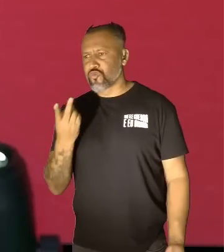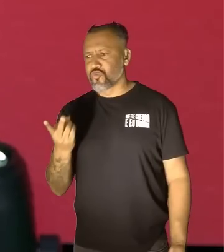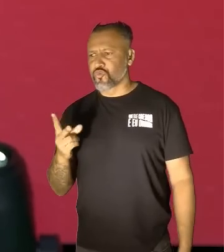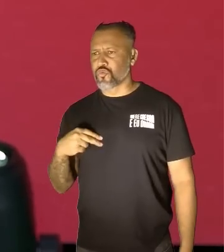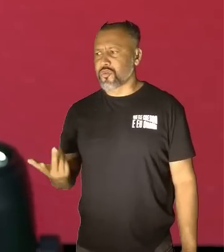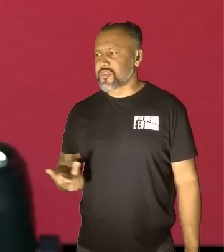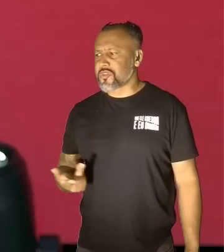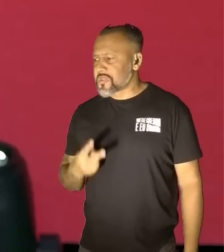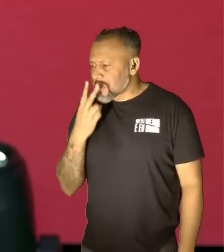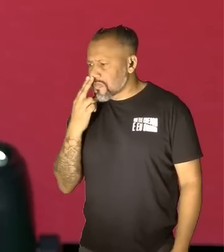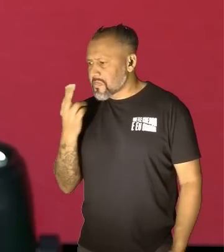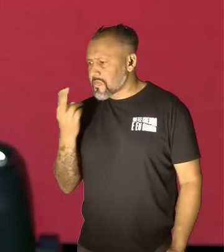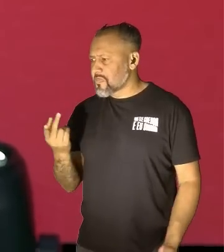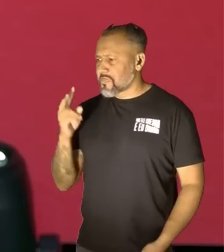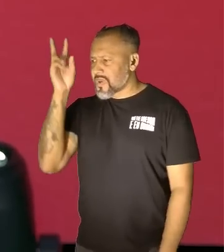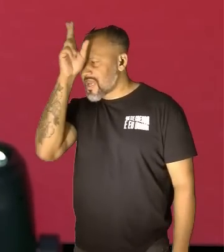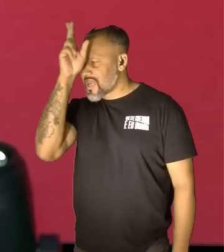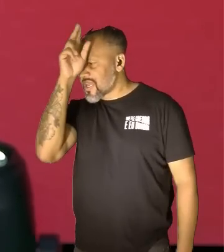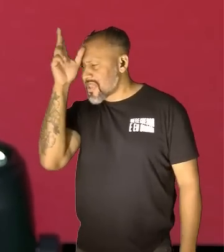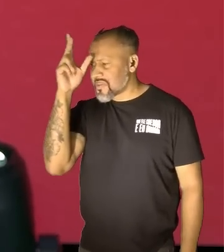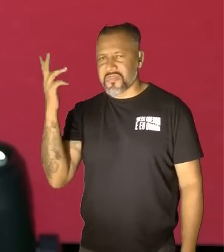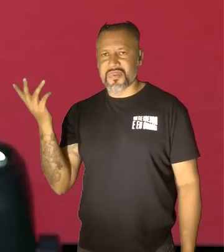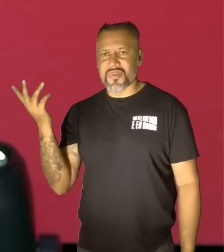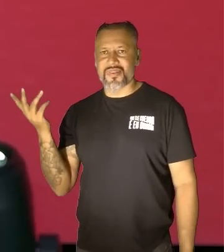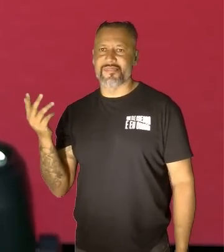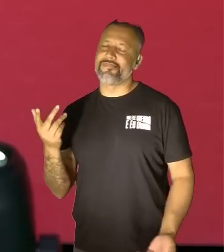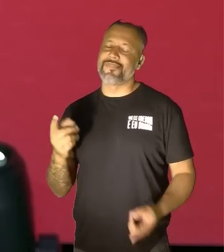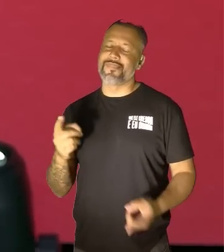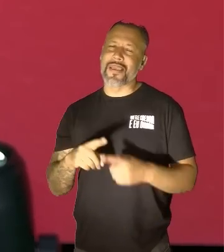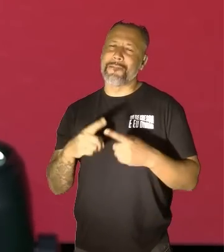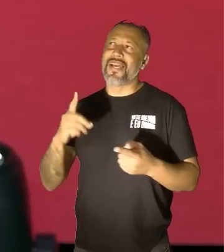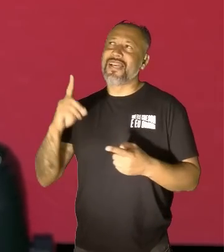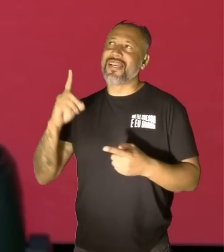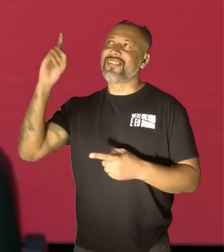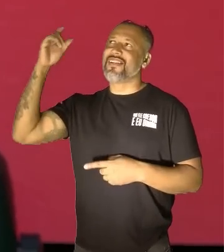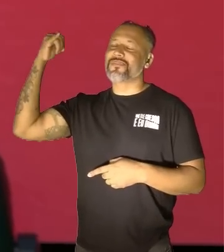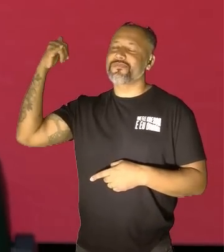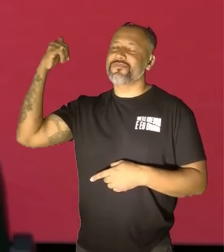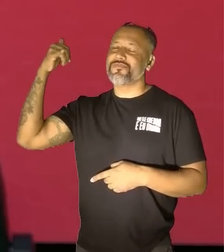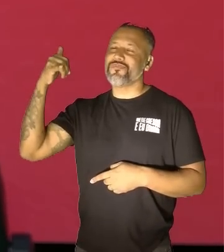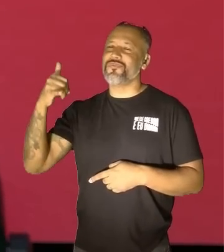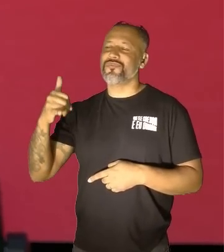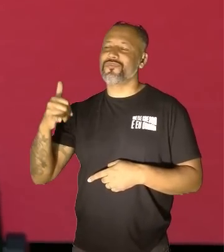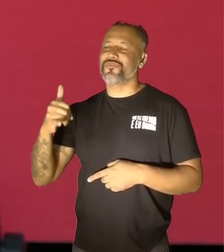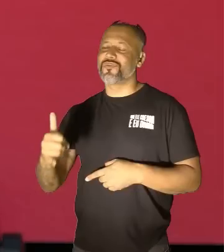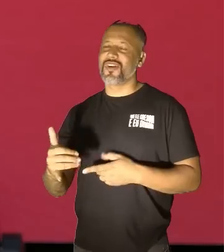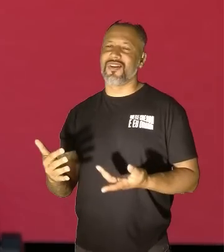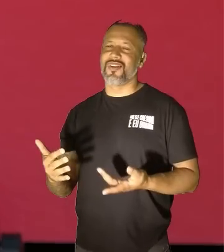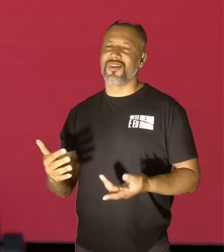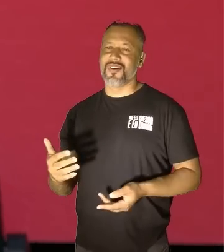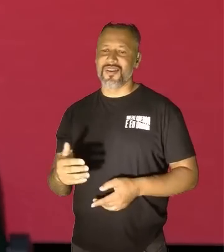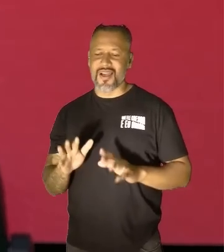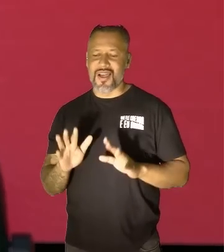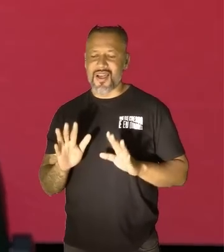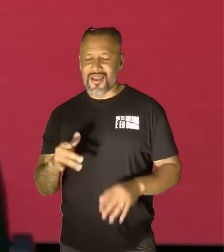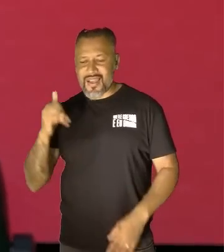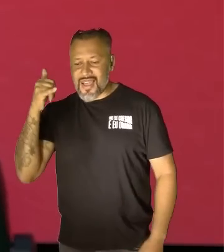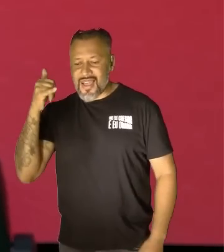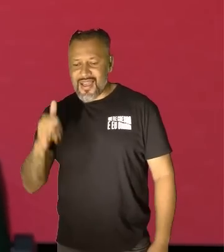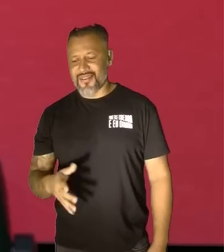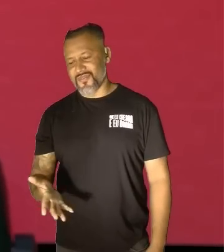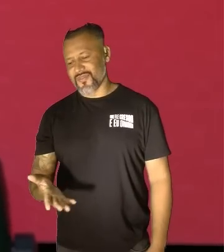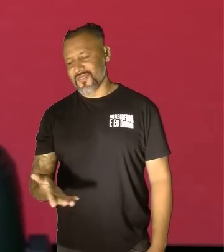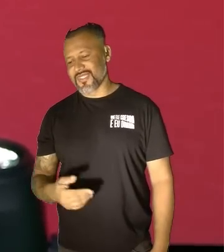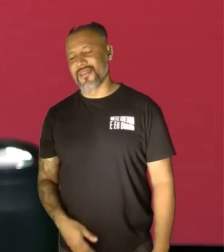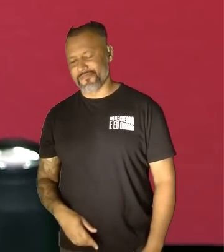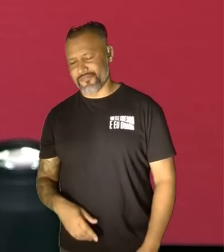certo. Deu certo. Deus falou com ela que ela iria abraçar um filho. E mesmo